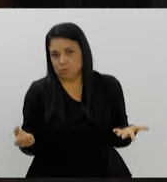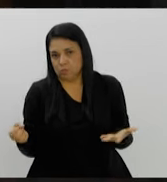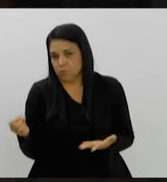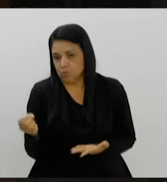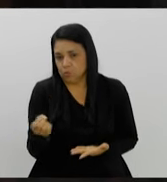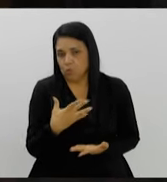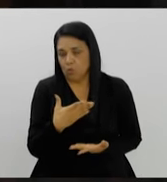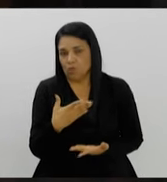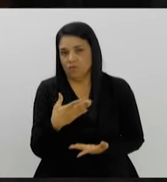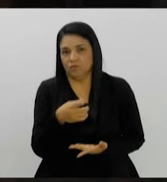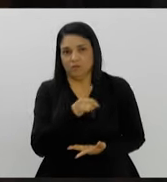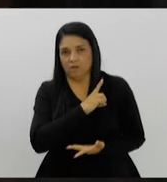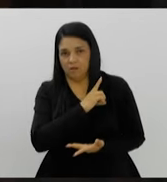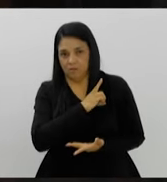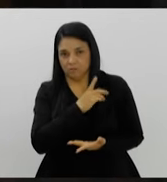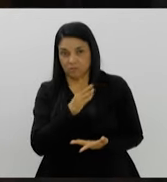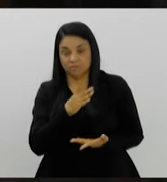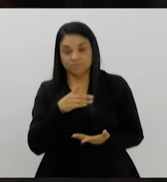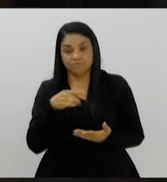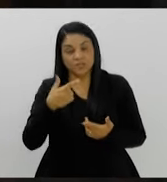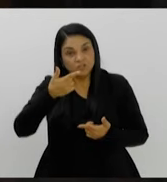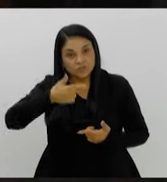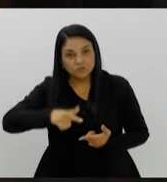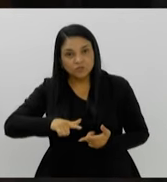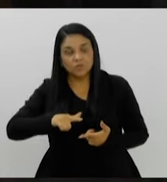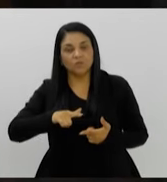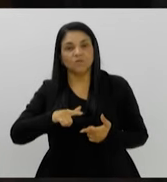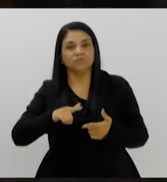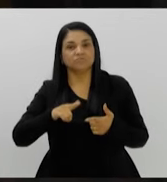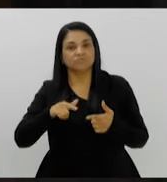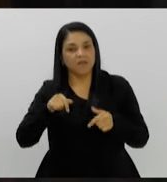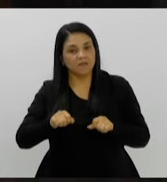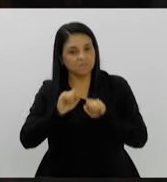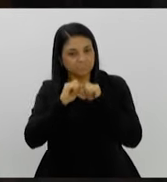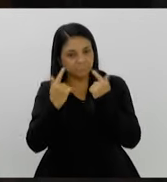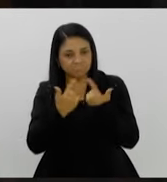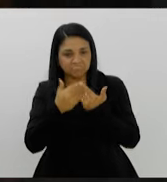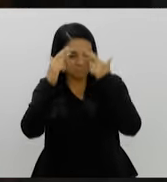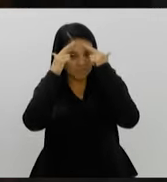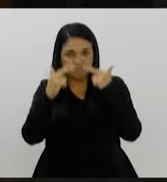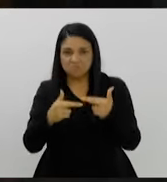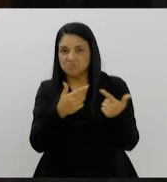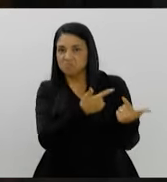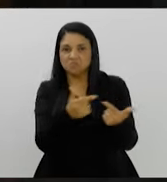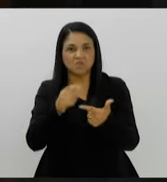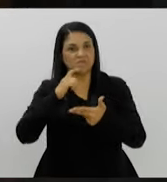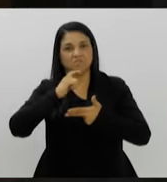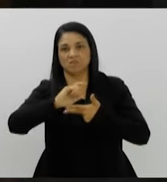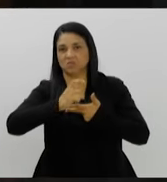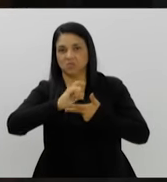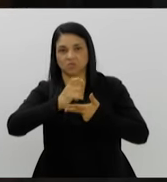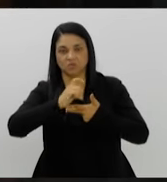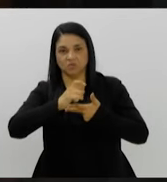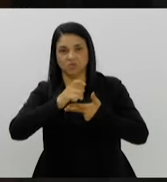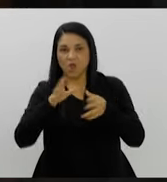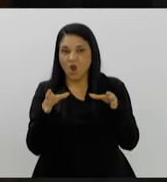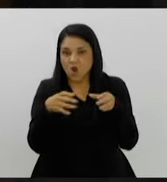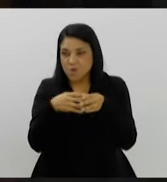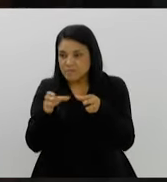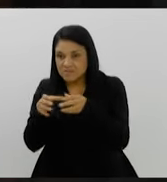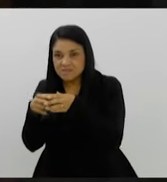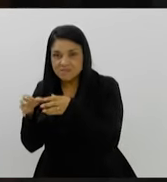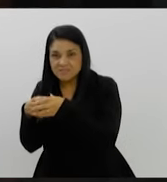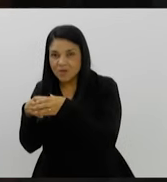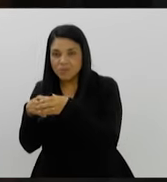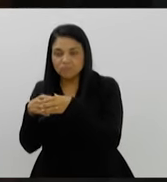ele mas essa casa Foi Mais Uma Vez desrespeitada pelo executivo sequer as comissões dessa casa